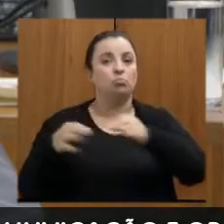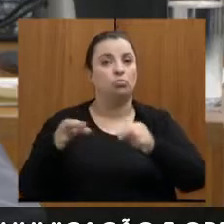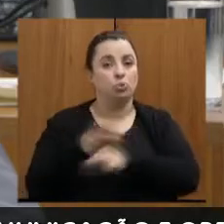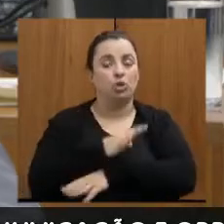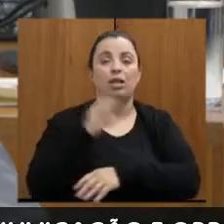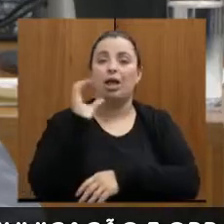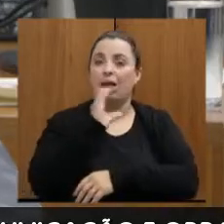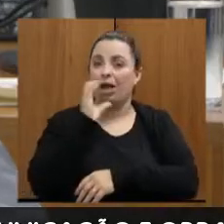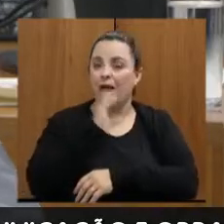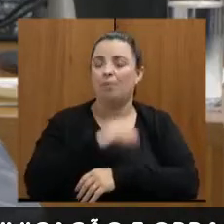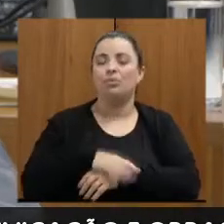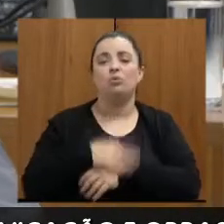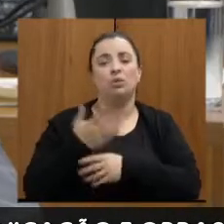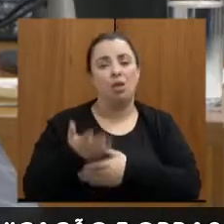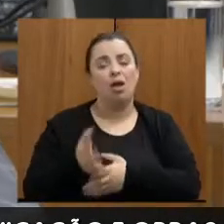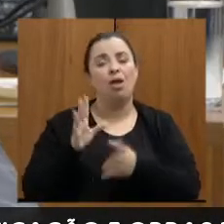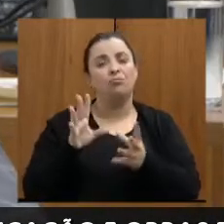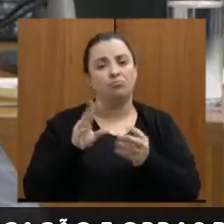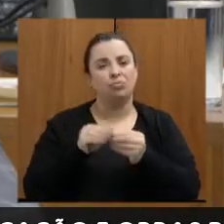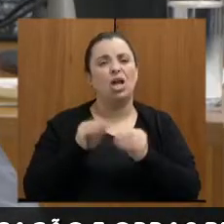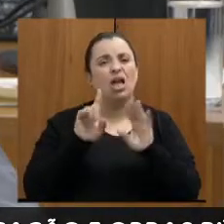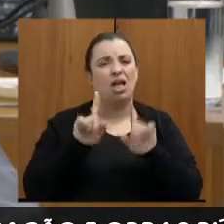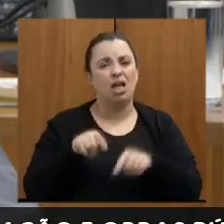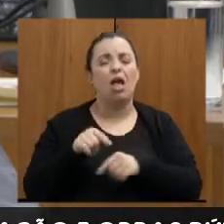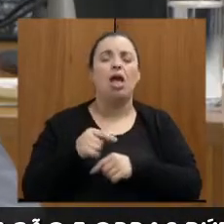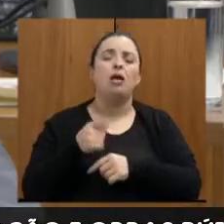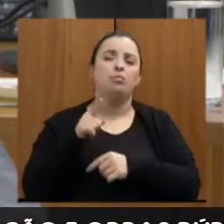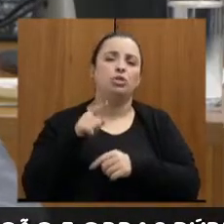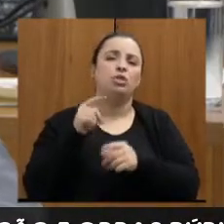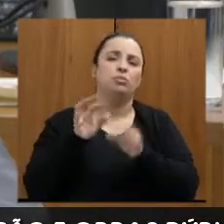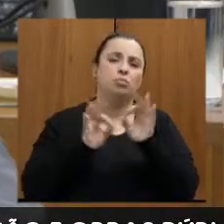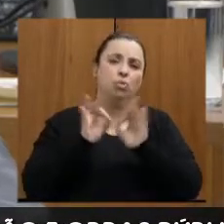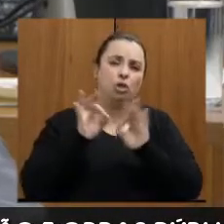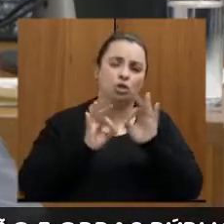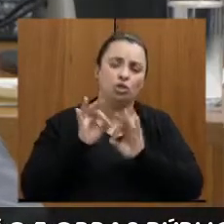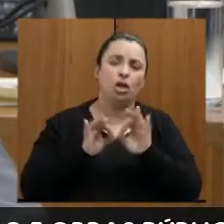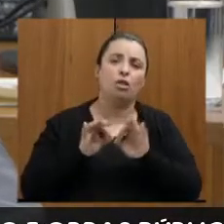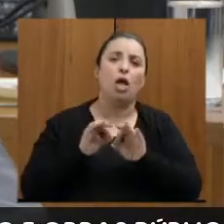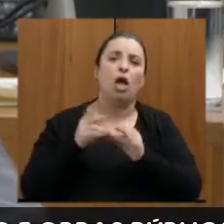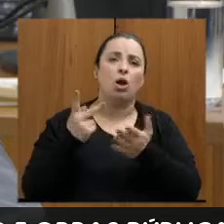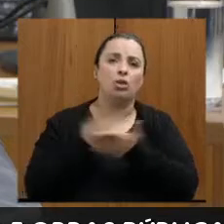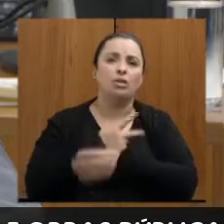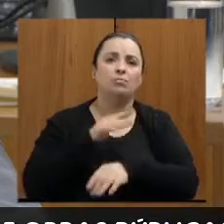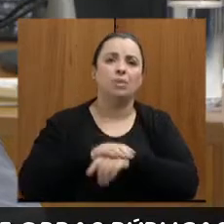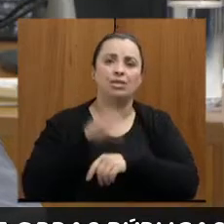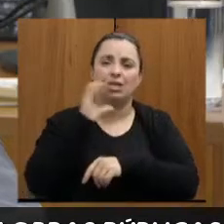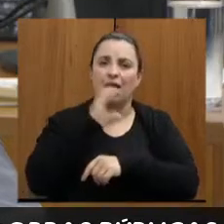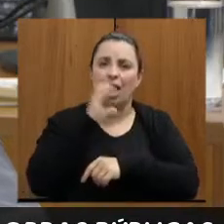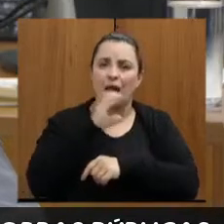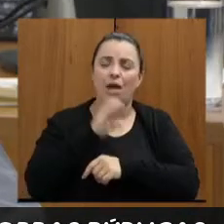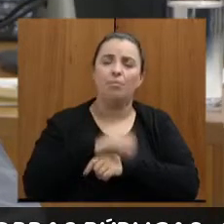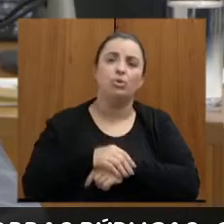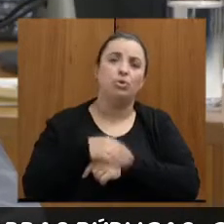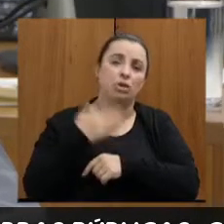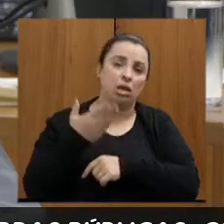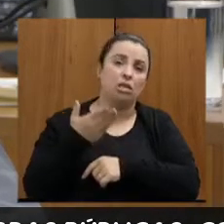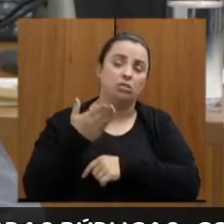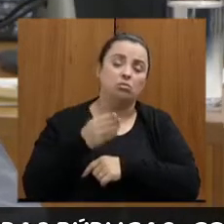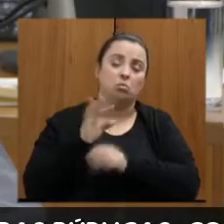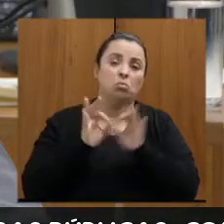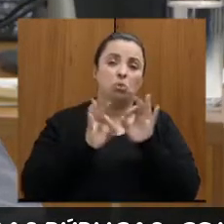ebooks enfim é pedir para agilizar esse projeto e tão logo tem esse projeto já seja